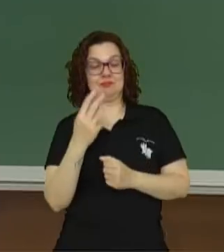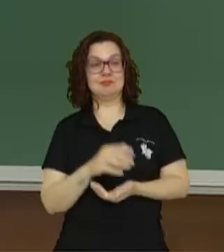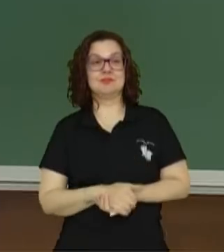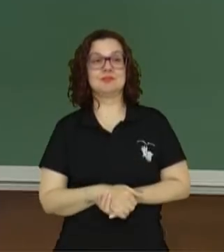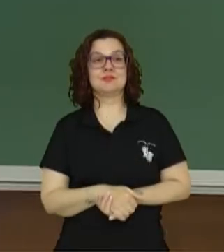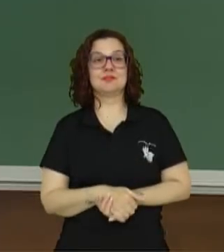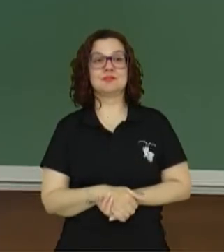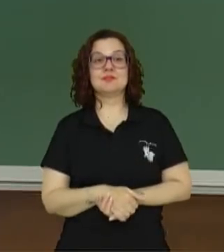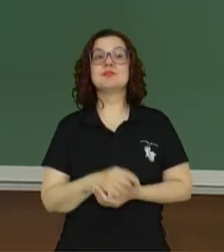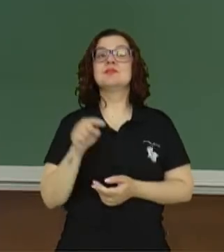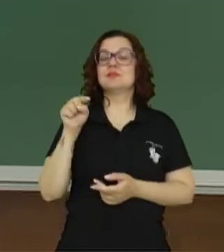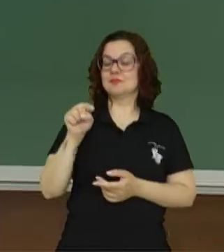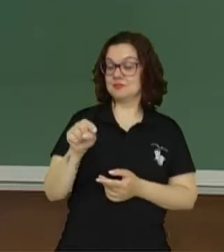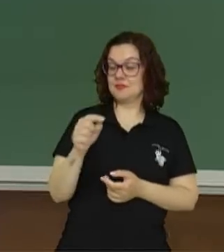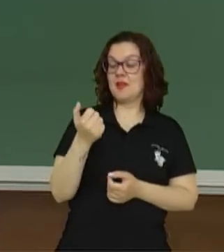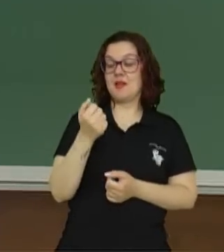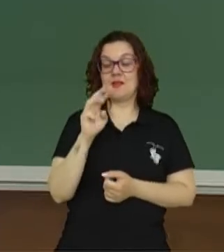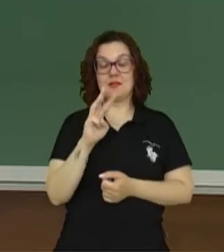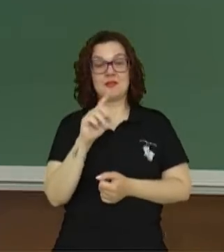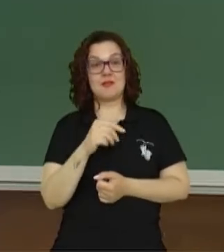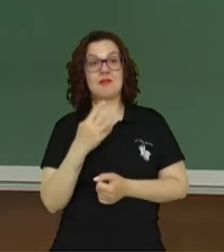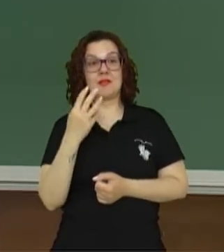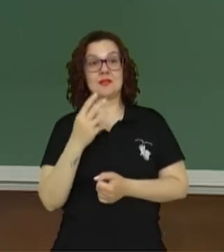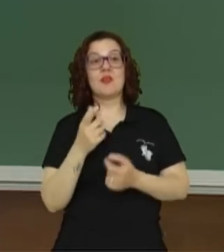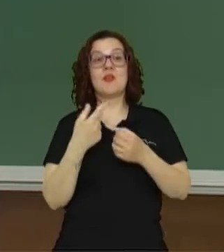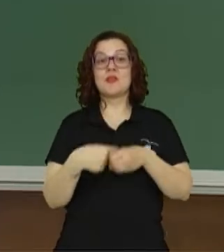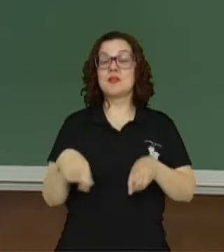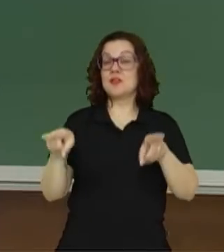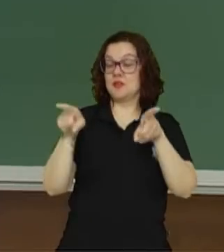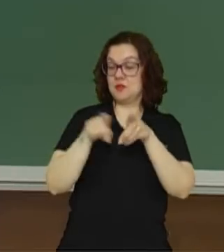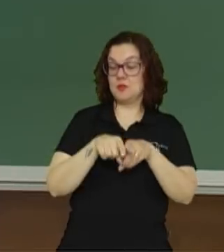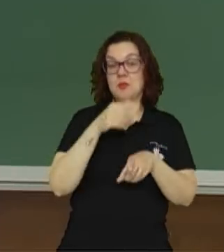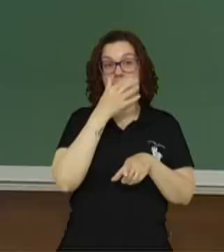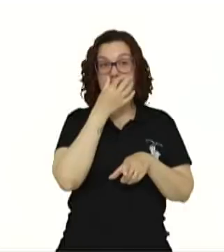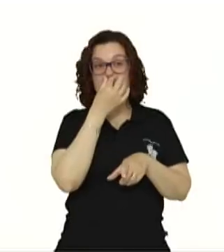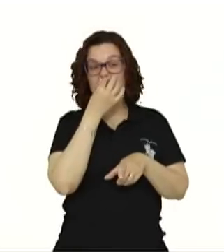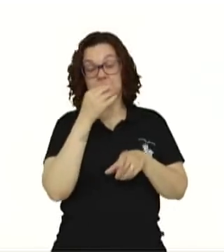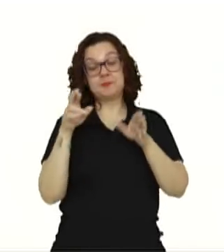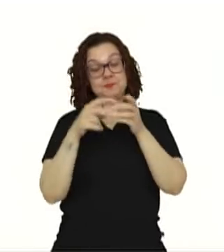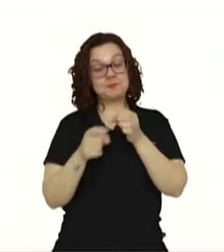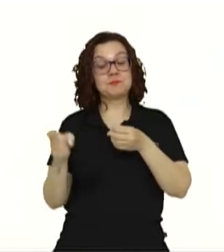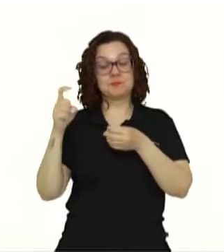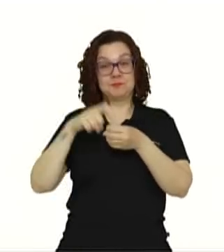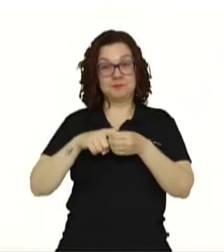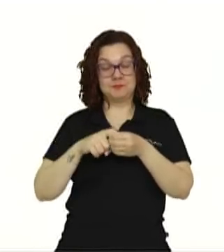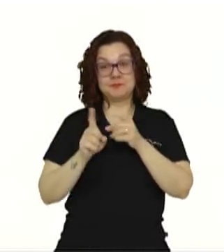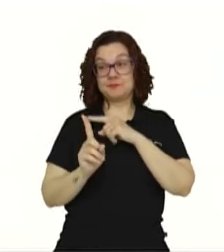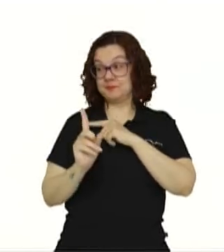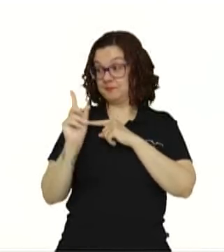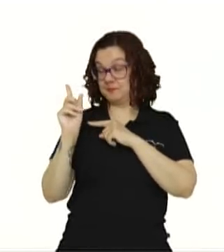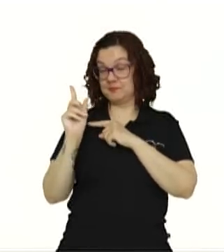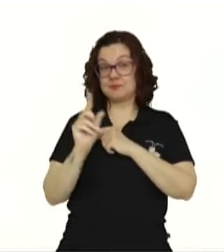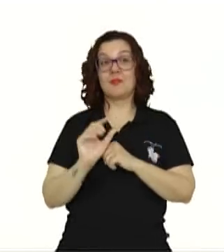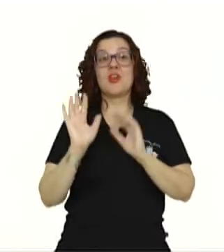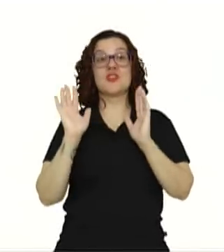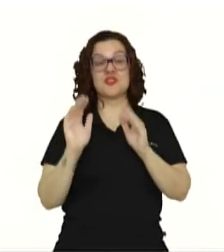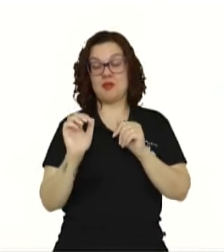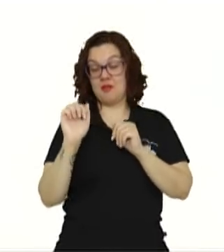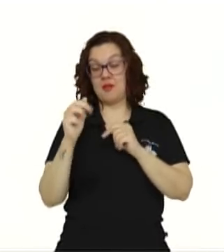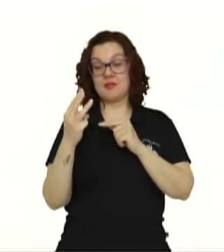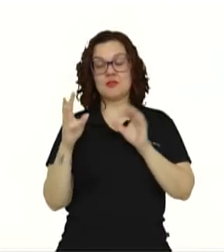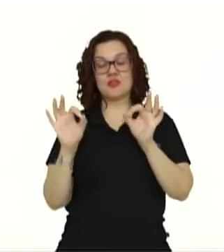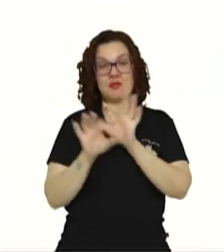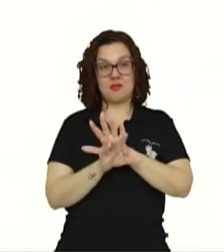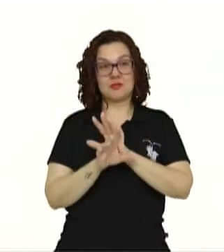4. Então, meu A3 é igual a 4. De novo, lançando mão da lei da recorrência, eu já tenho o meu A3